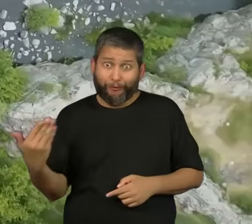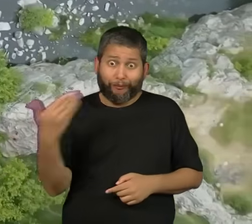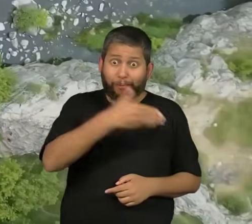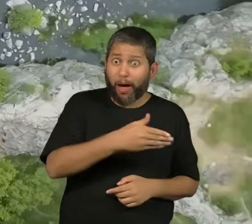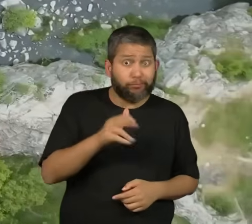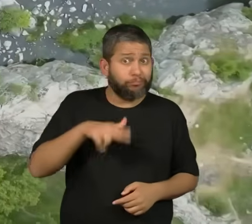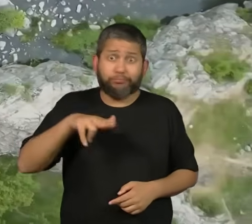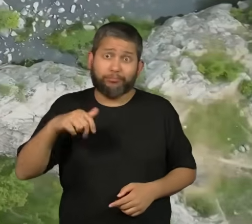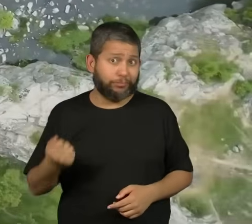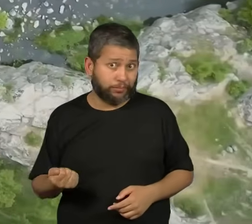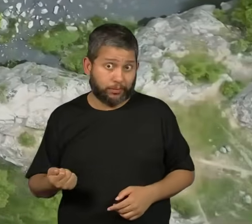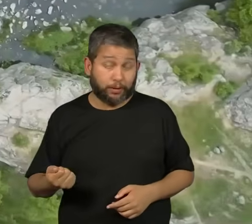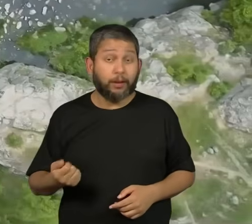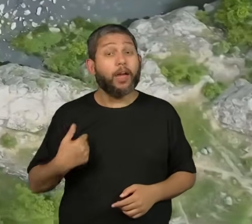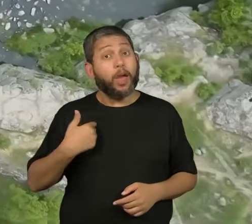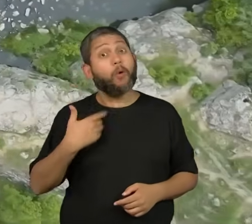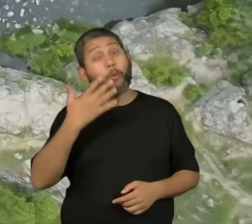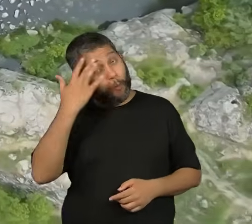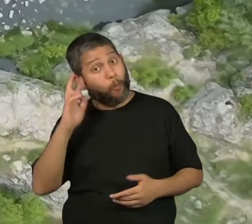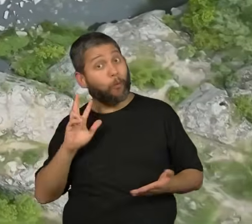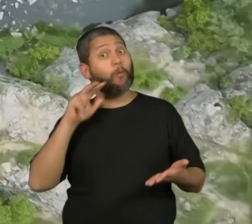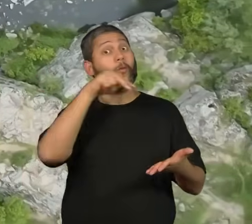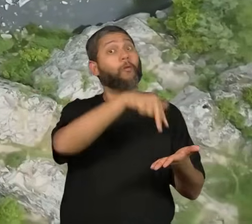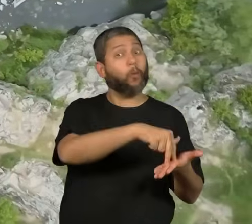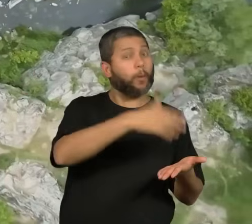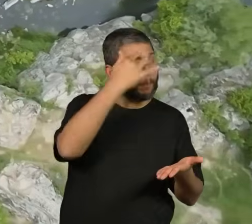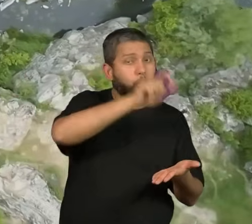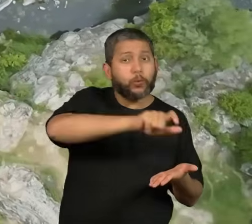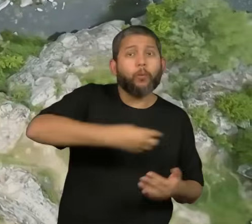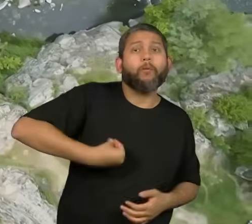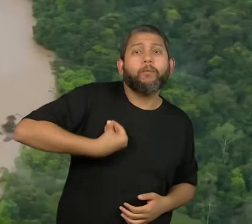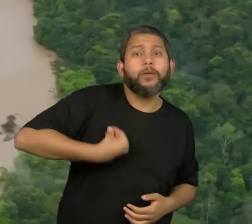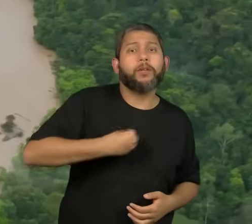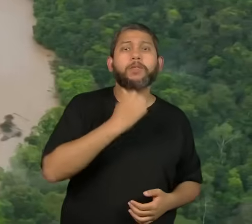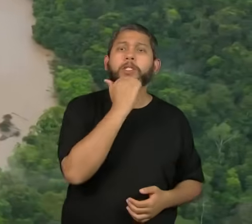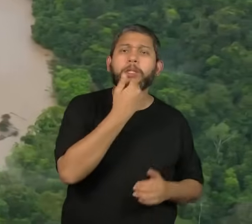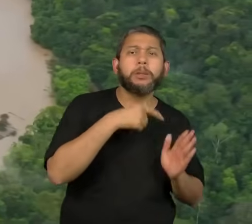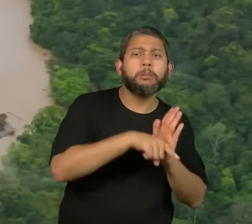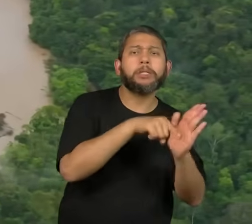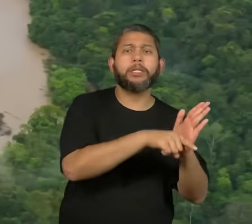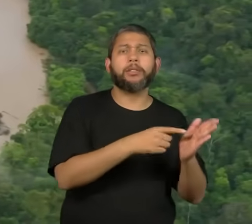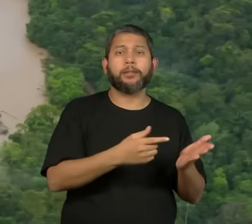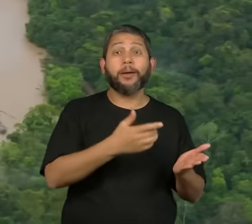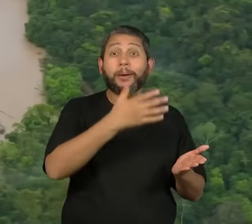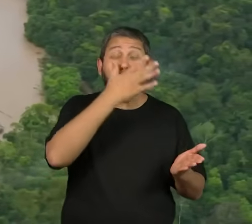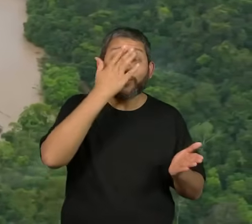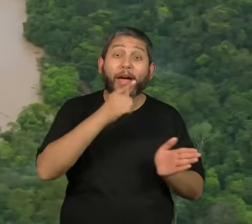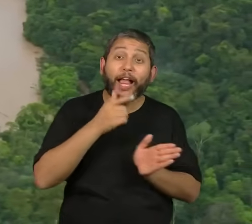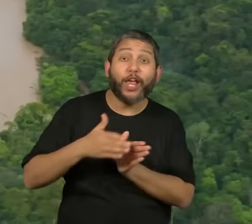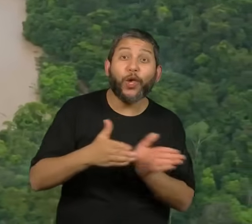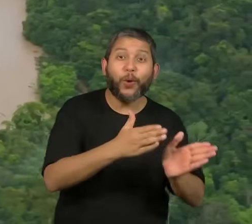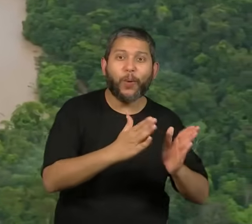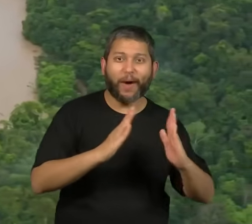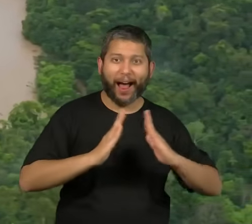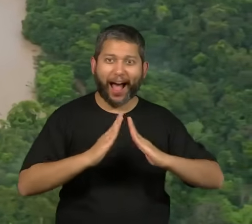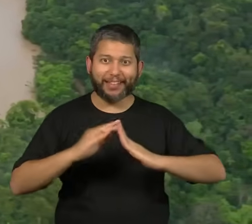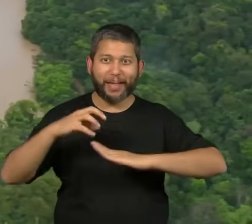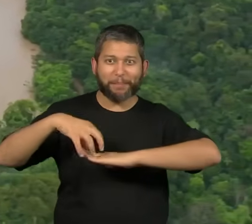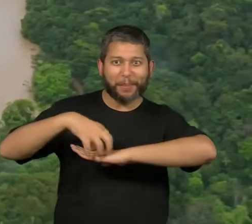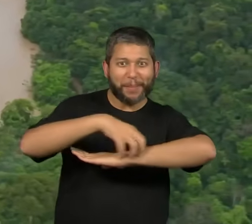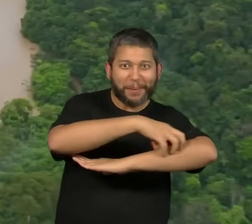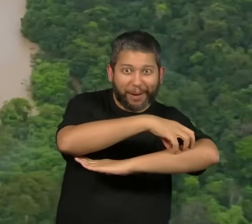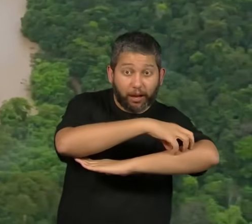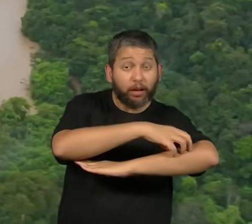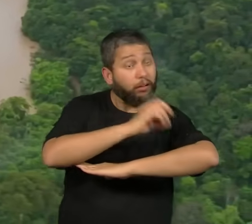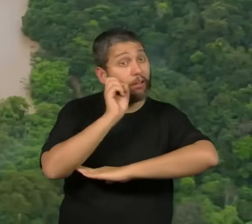De conhecer pessoas de lá, de cientistas de lá, moradores locais, ribeirinhos, indígenas e tudo mais. E segundo porque às vezes